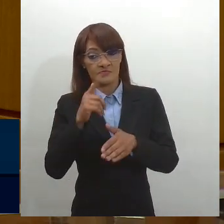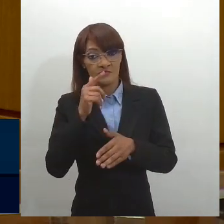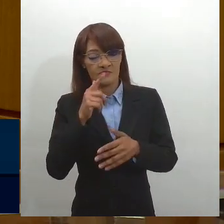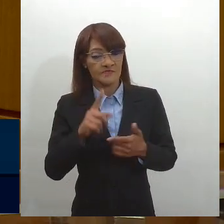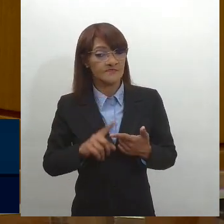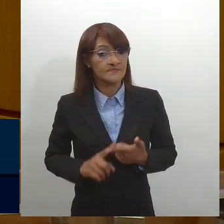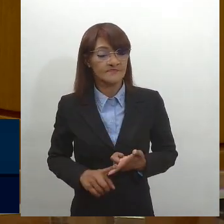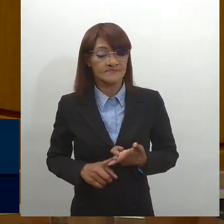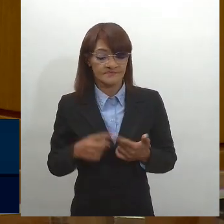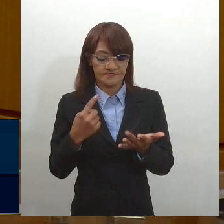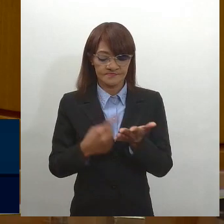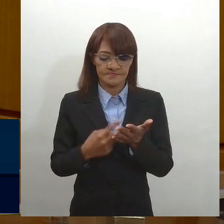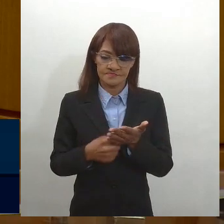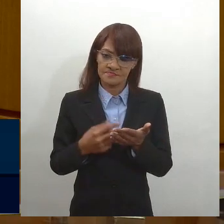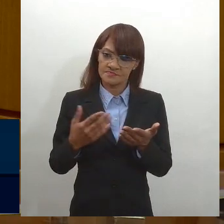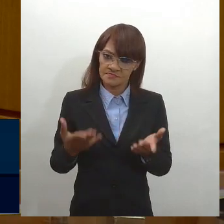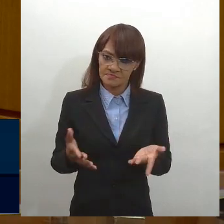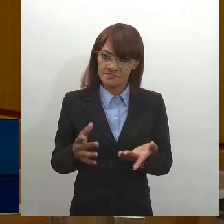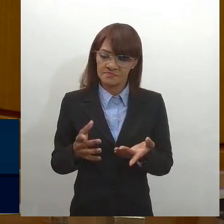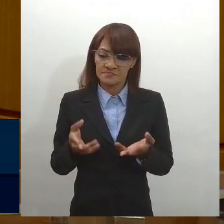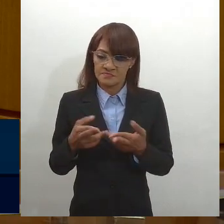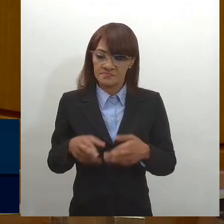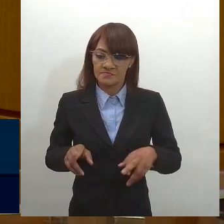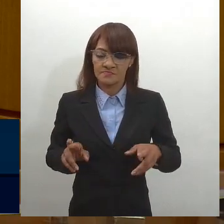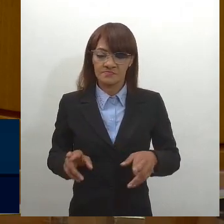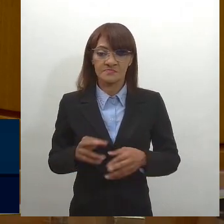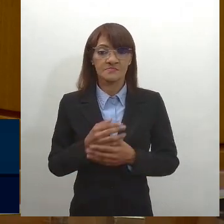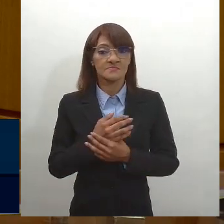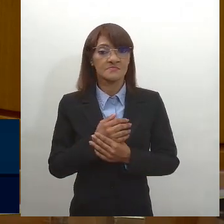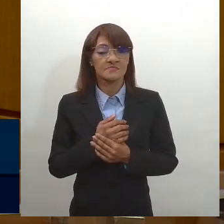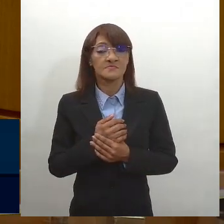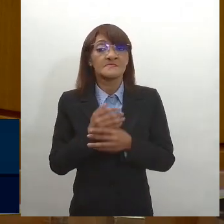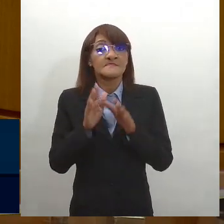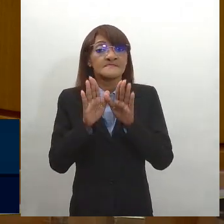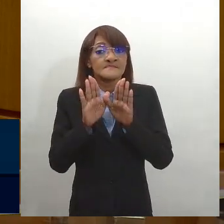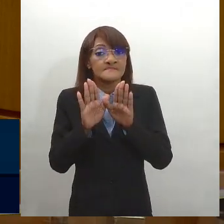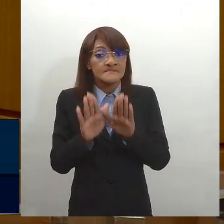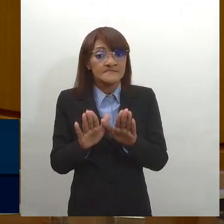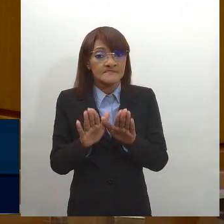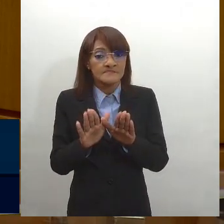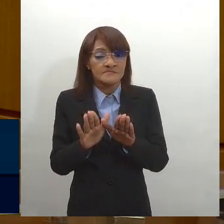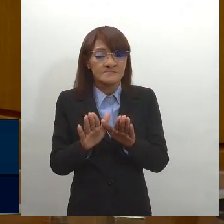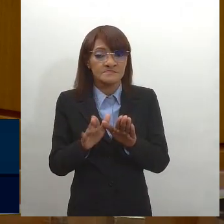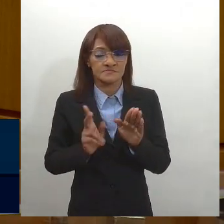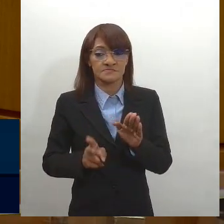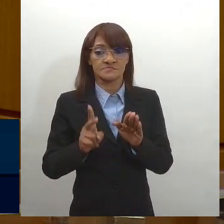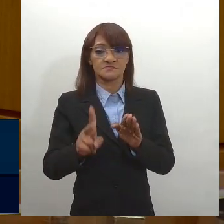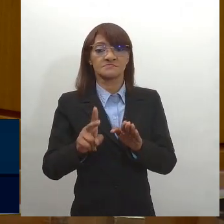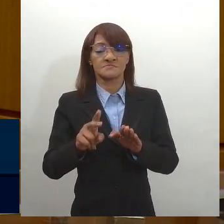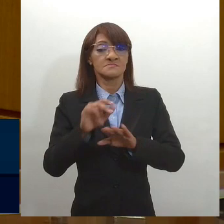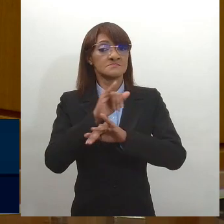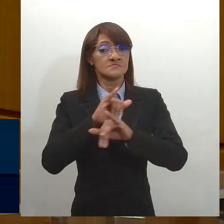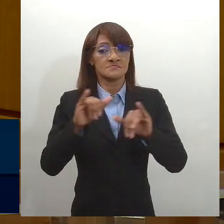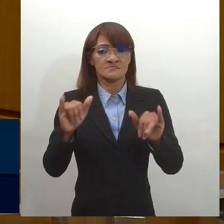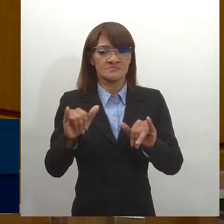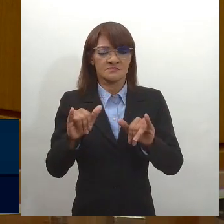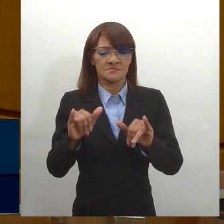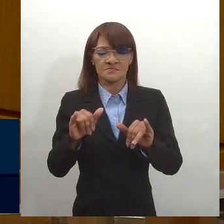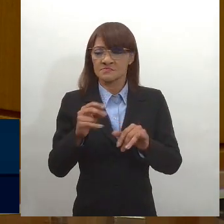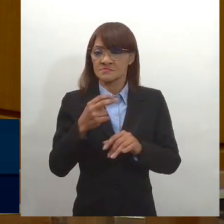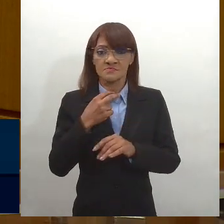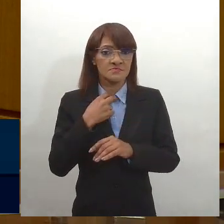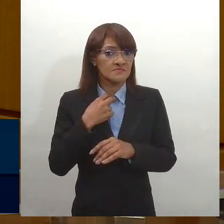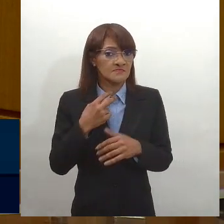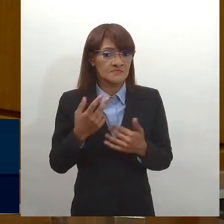para resolvermos esse problema, mas o que eu quero sempre lembrar é que não é possível que em pleno século XXI, num estado